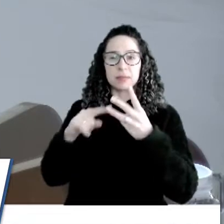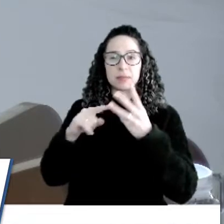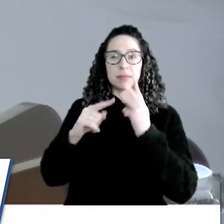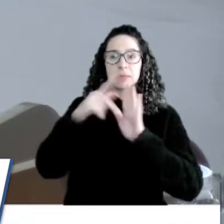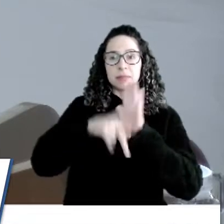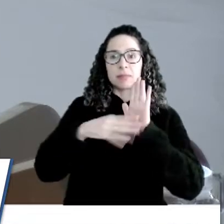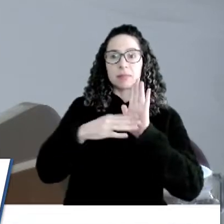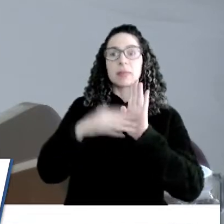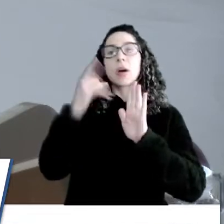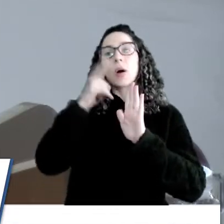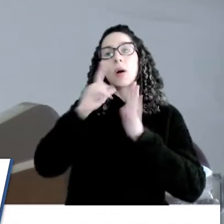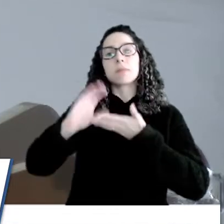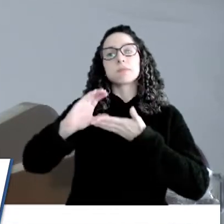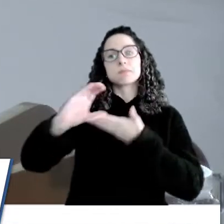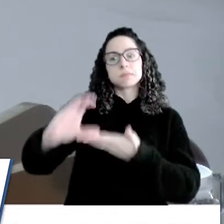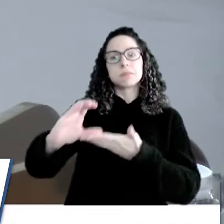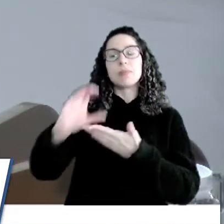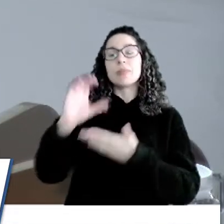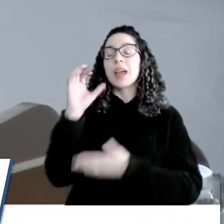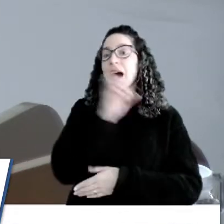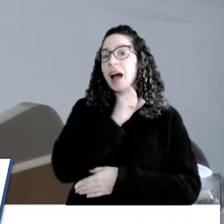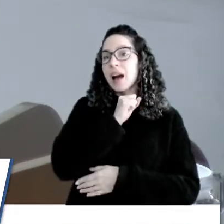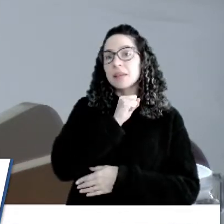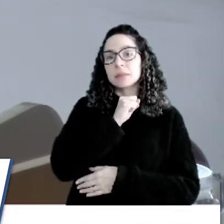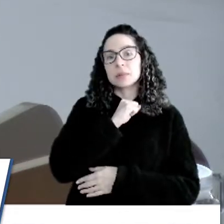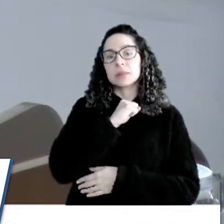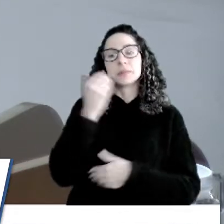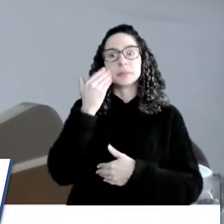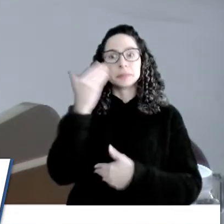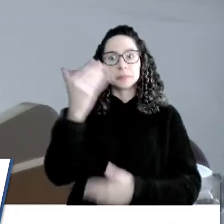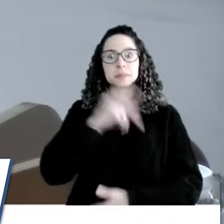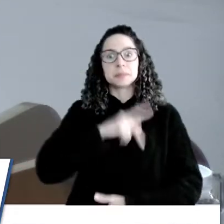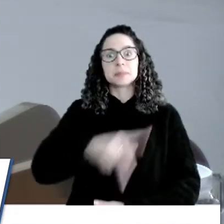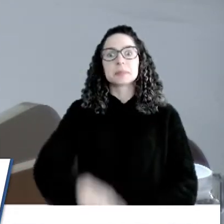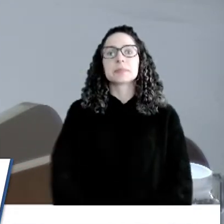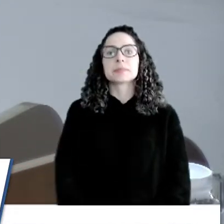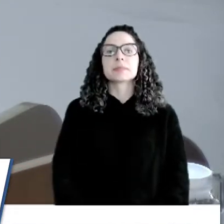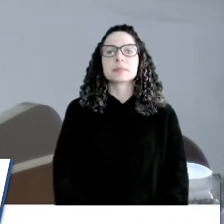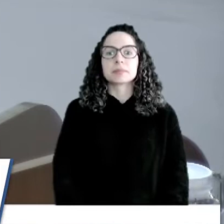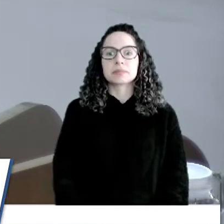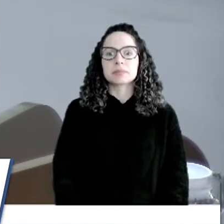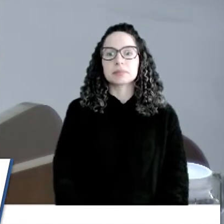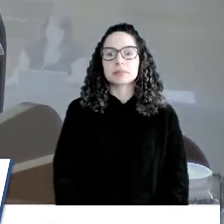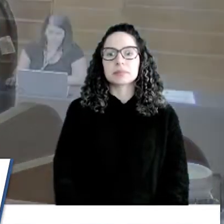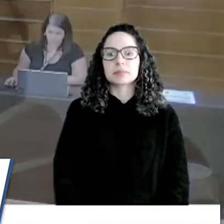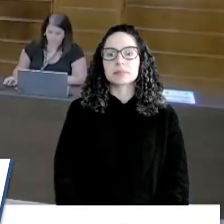recebam esses valores o mais rápido possível. Obrigado, presidente.